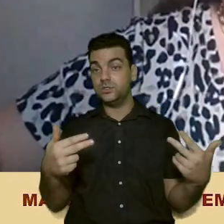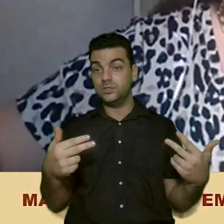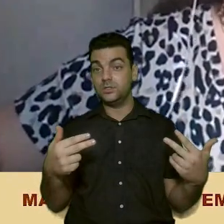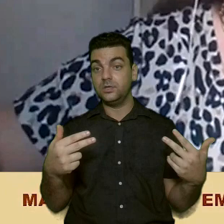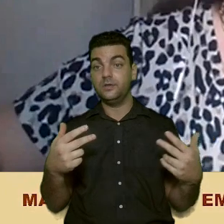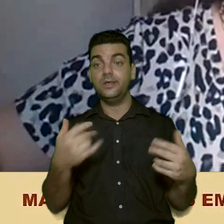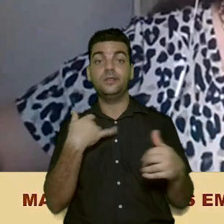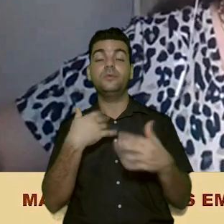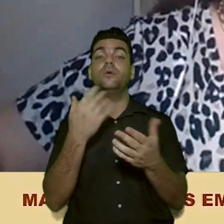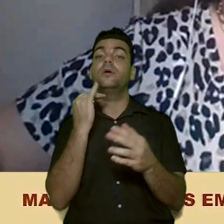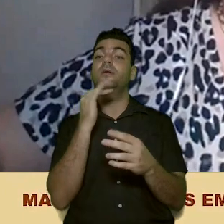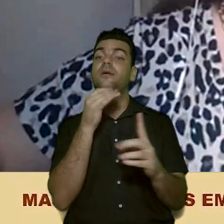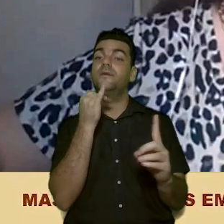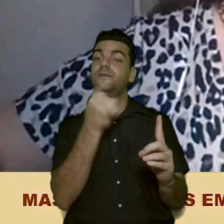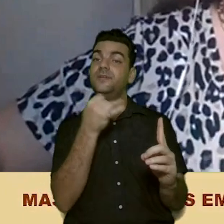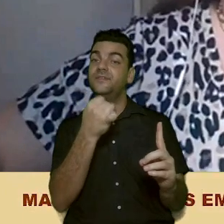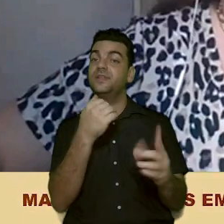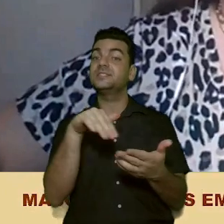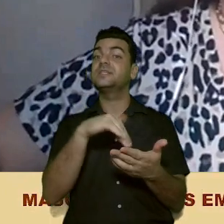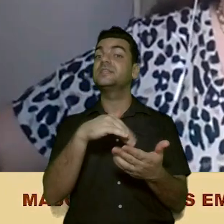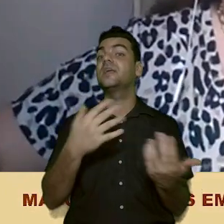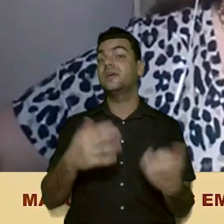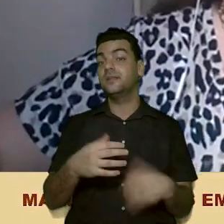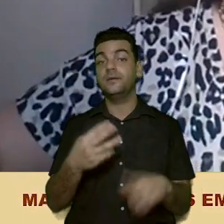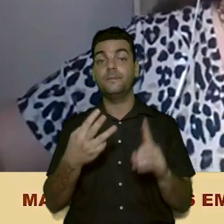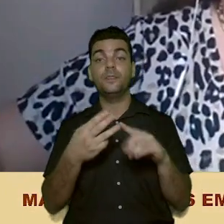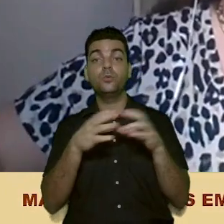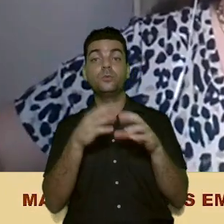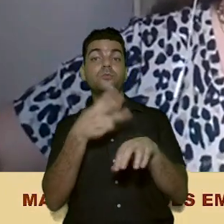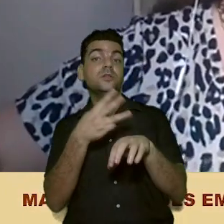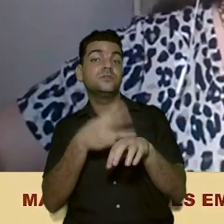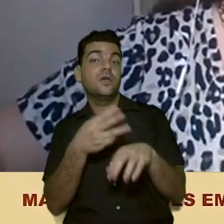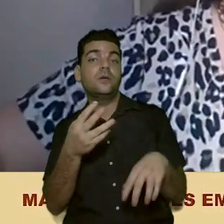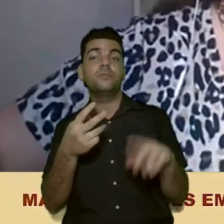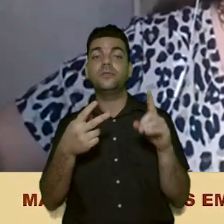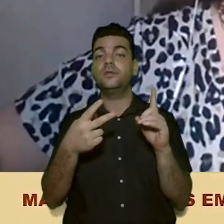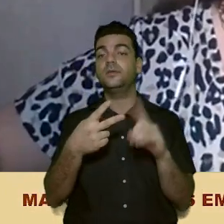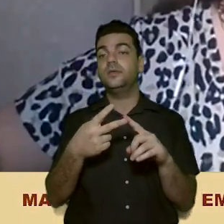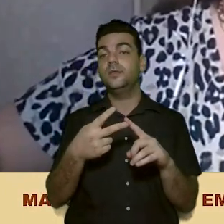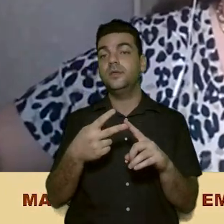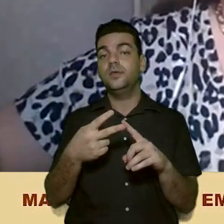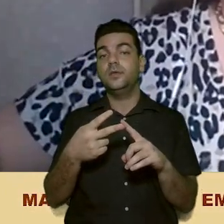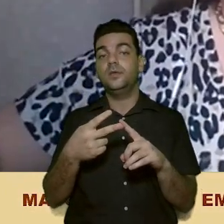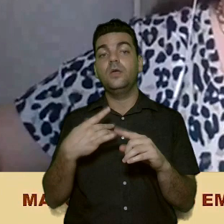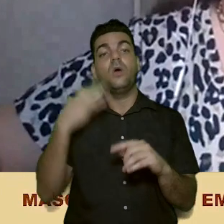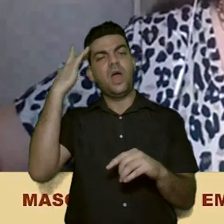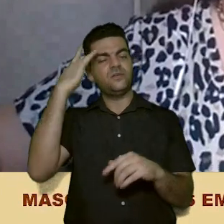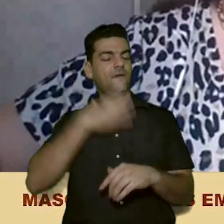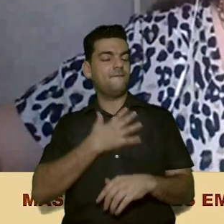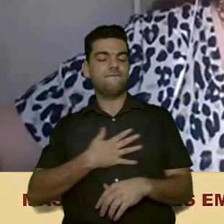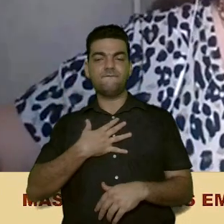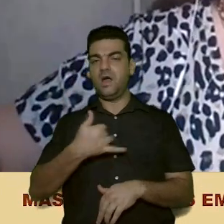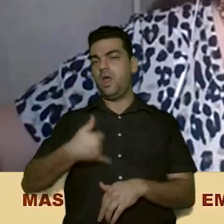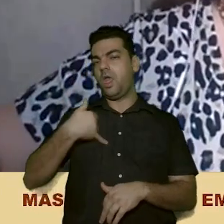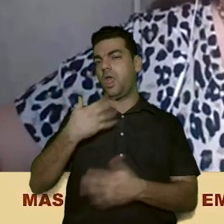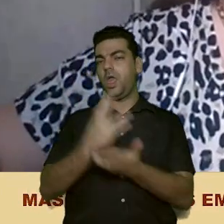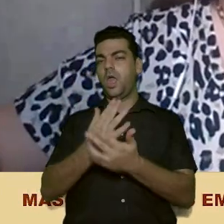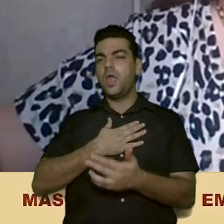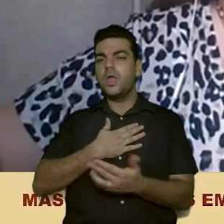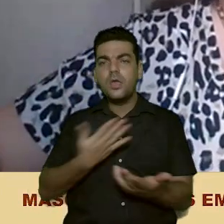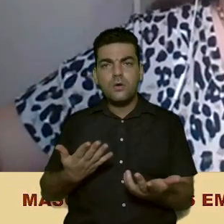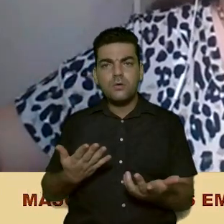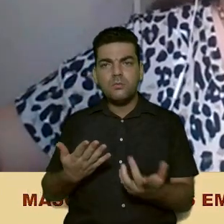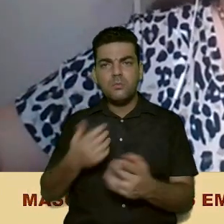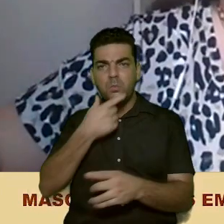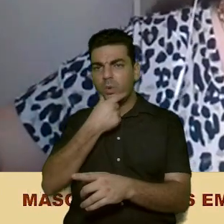mexo com a secretária quando chego no trabalho, eu estou no grupinho do WhatsApp, sabe? Eu acho que eu tenho que ter o prazer. Então, assim, aí quando essa